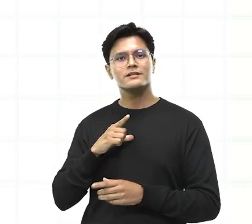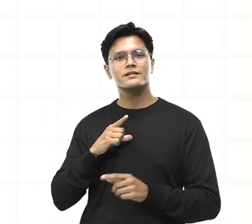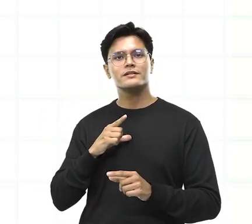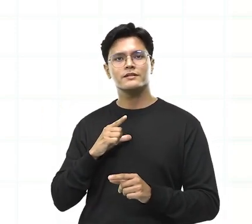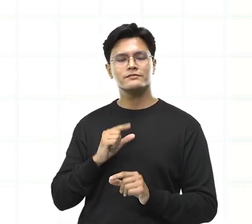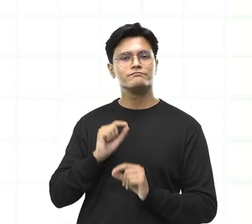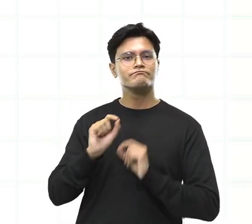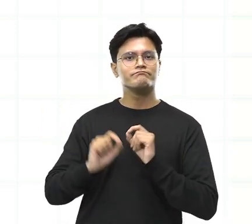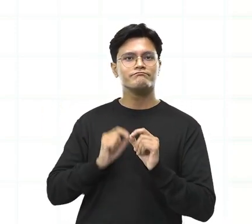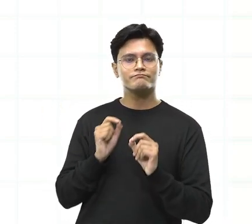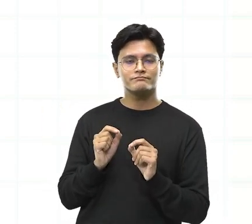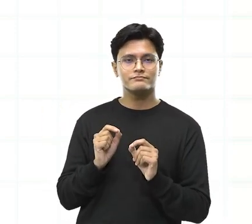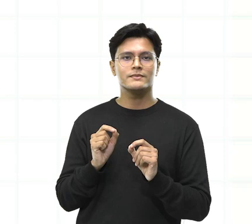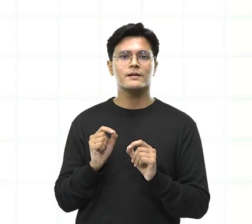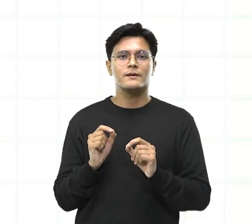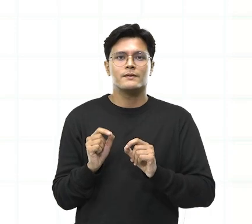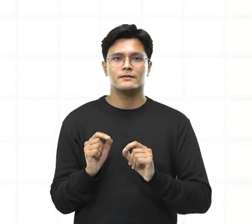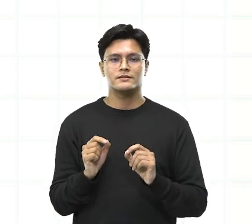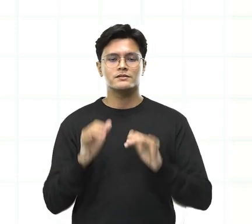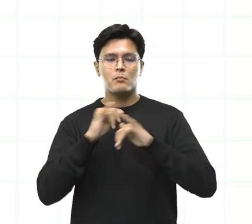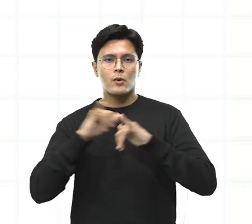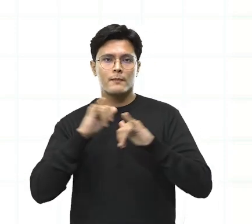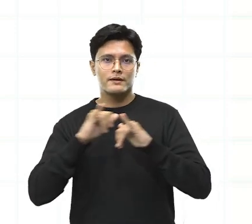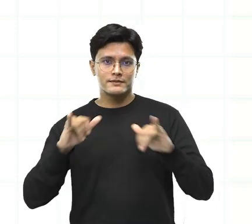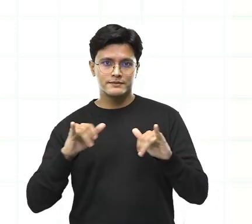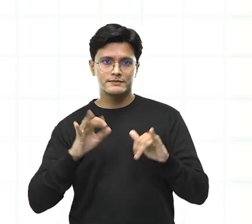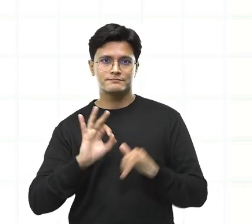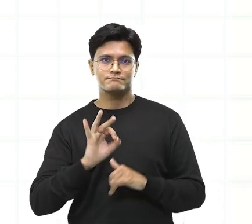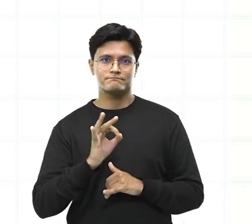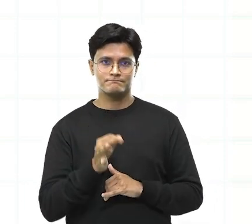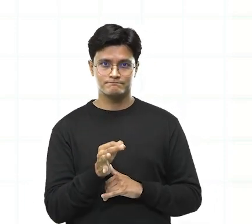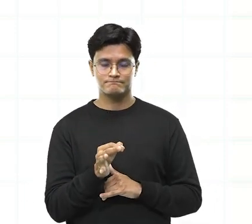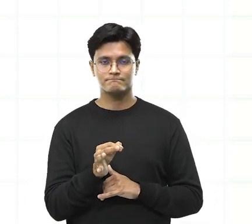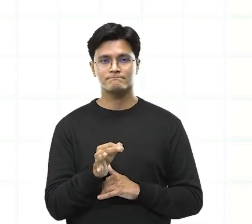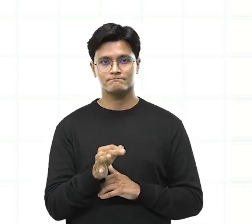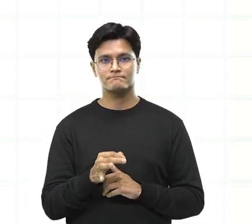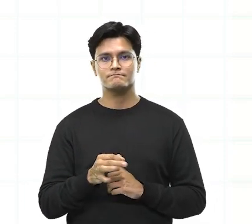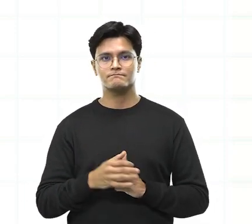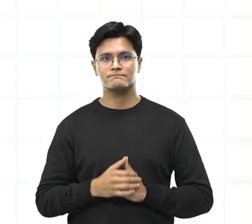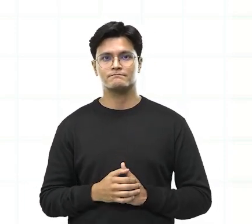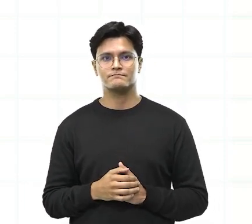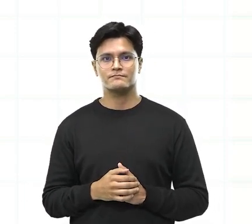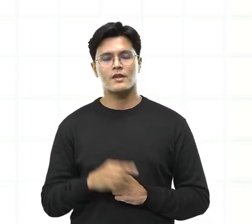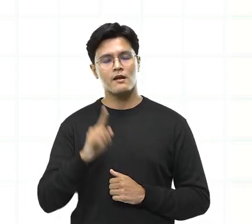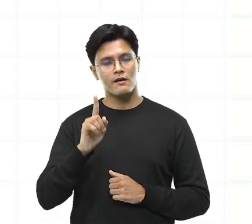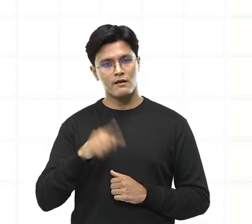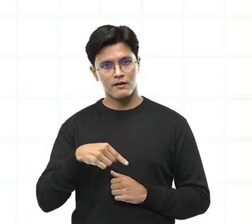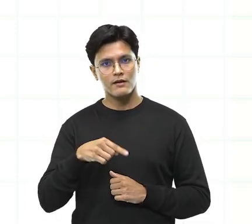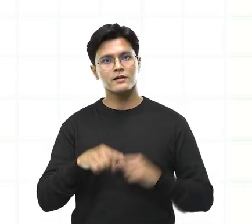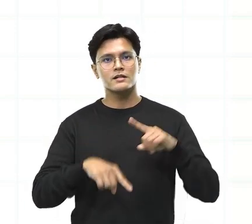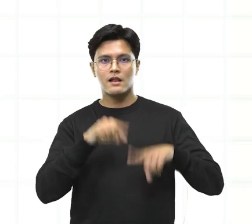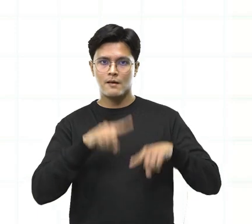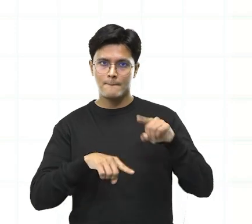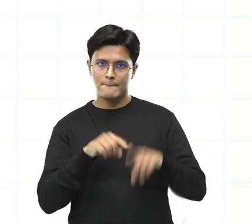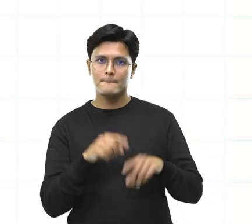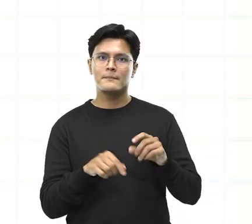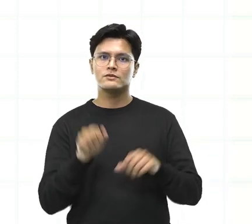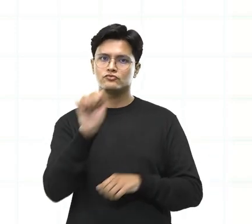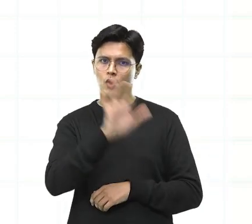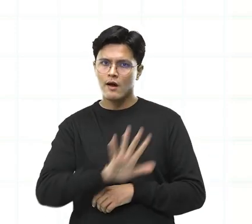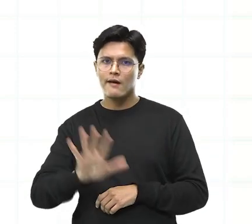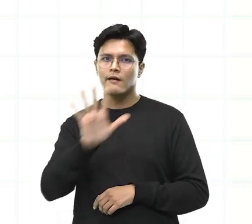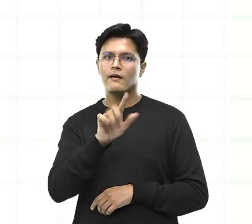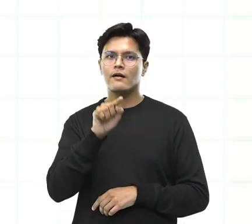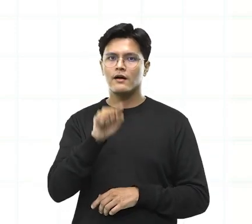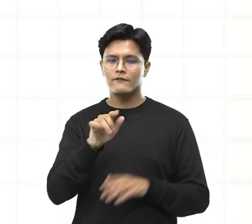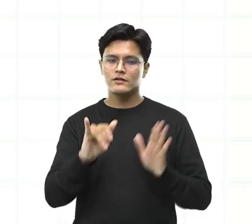no caso, nas propagandas, né? É um elemento gráfico que vai identificar